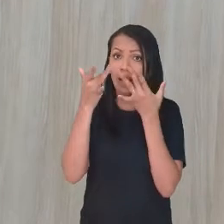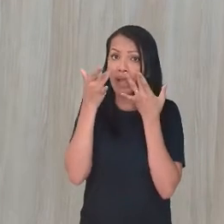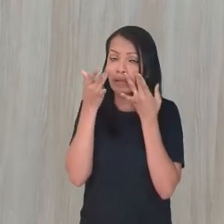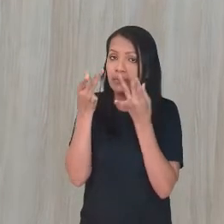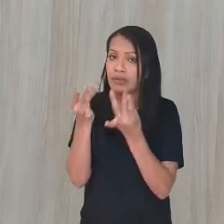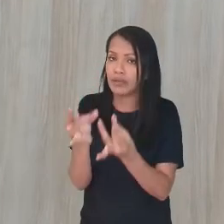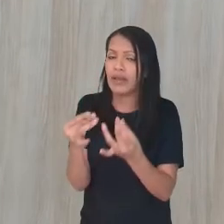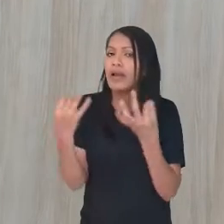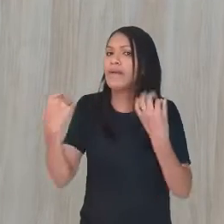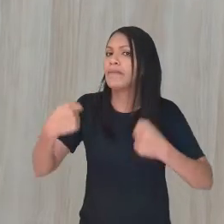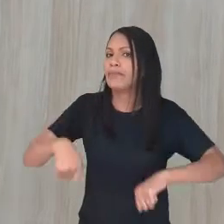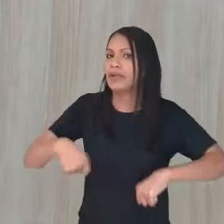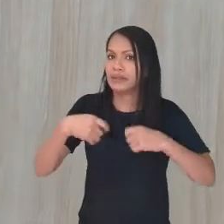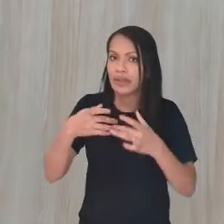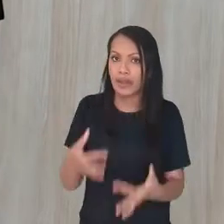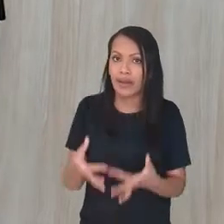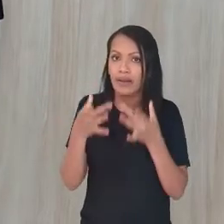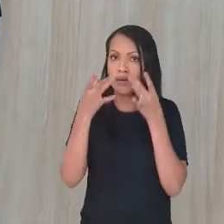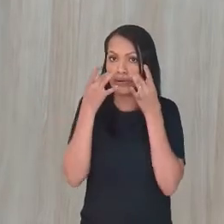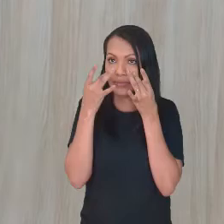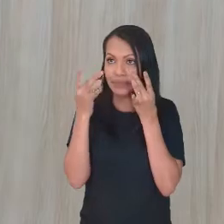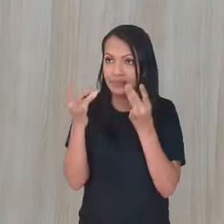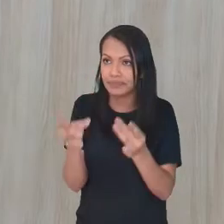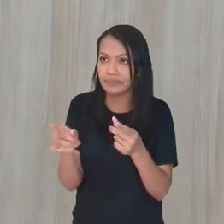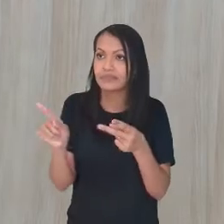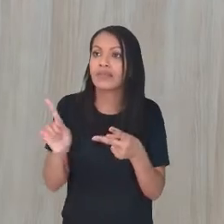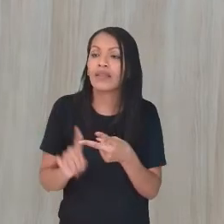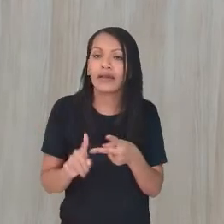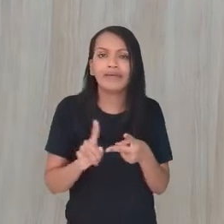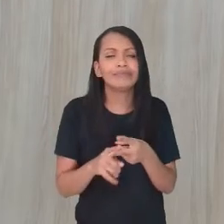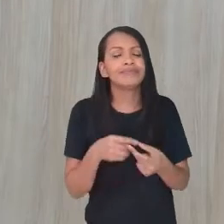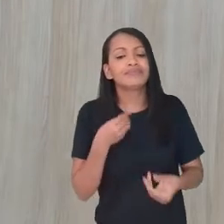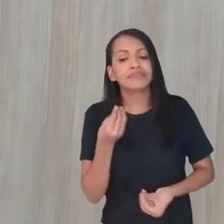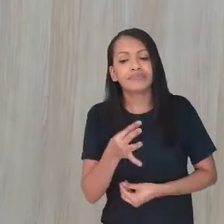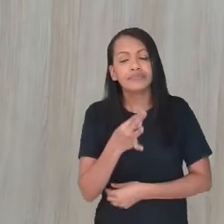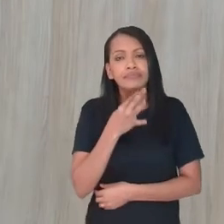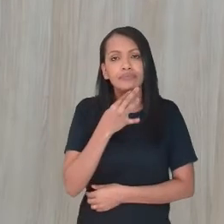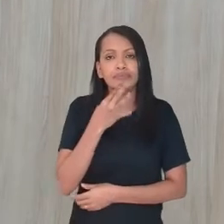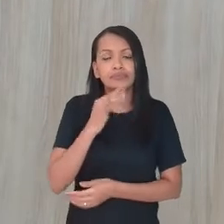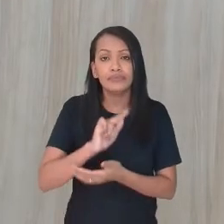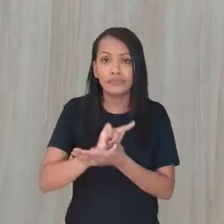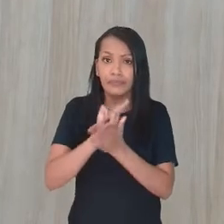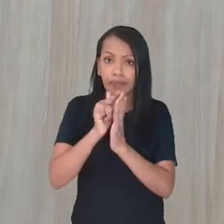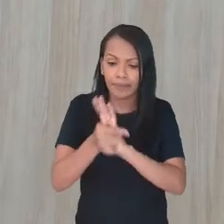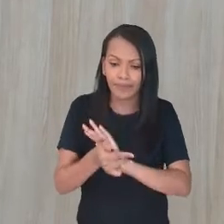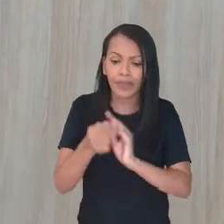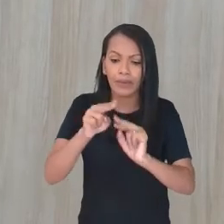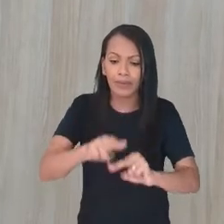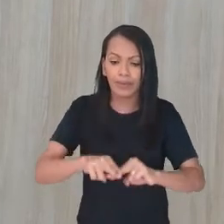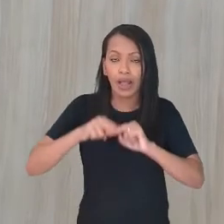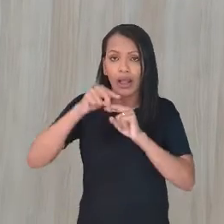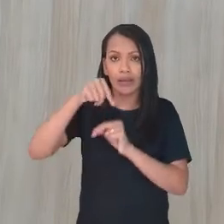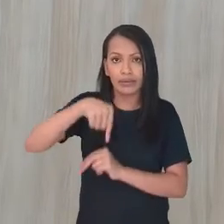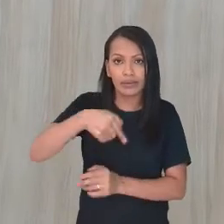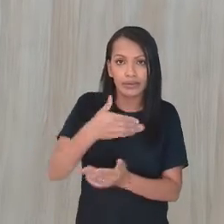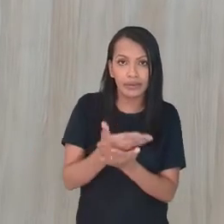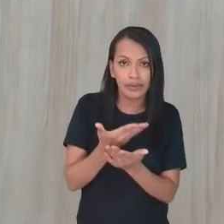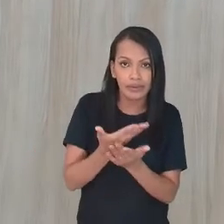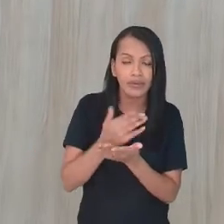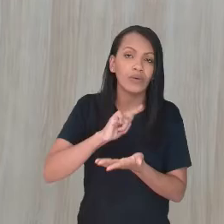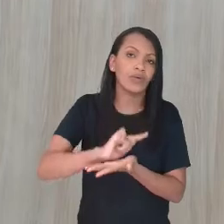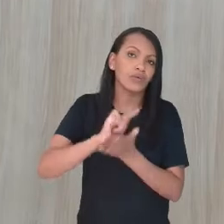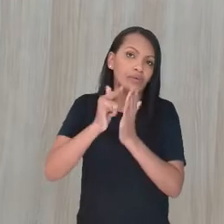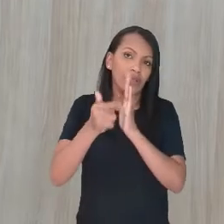Você precisa ler com atenção. E reconhecer o gênero textual. Por isso que a gente está aqui estudando, porque os gêneros textuais, como